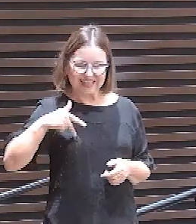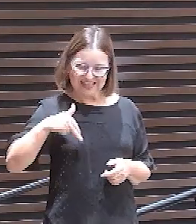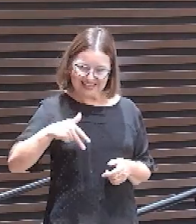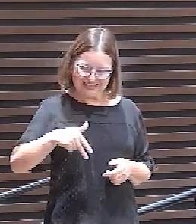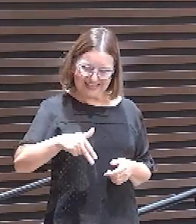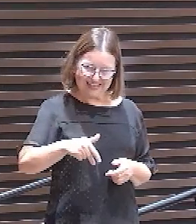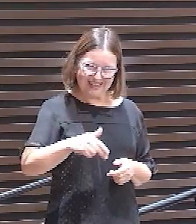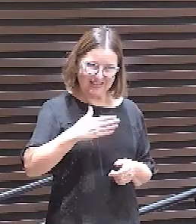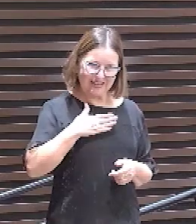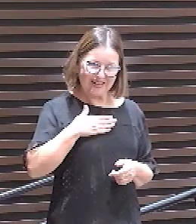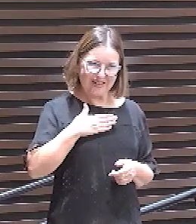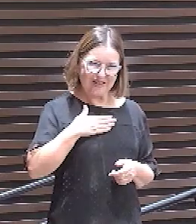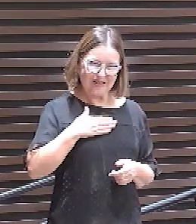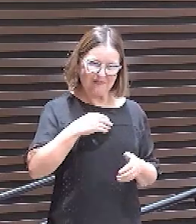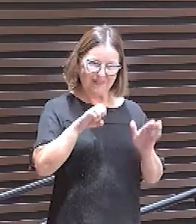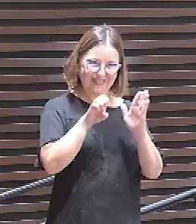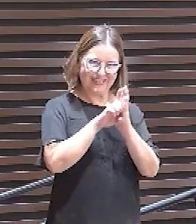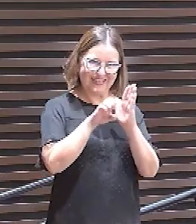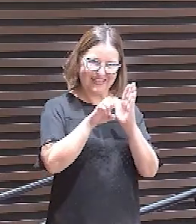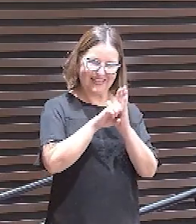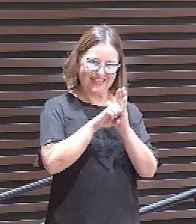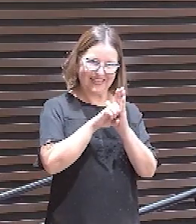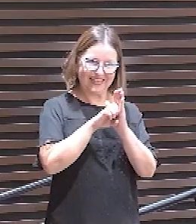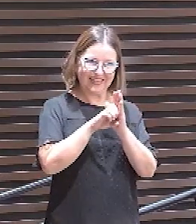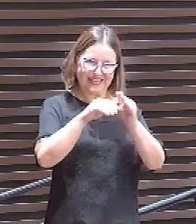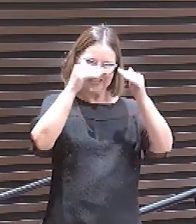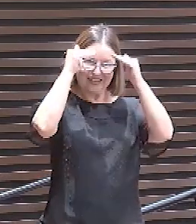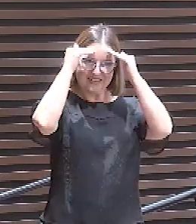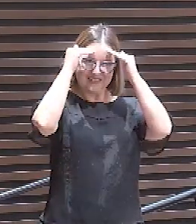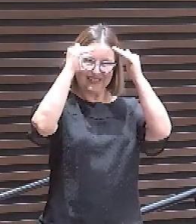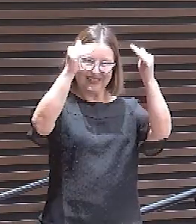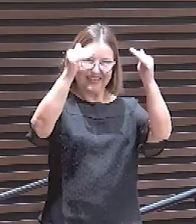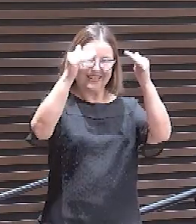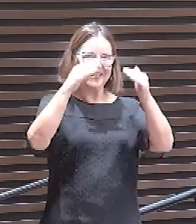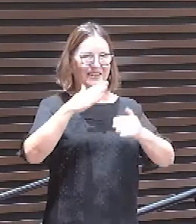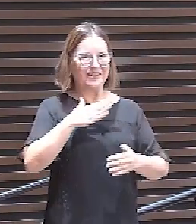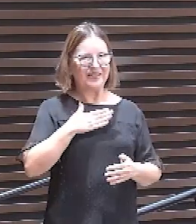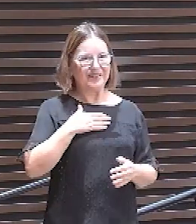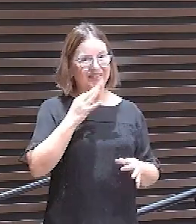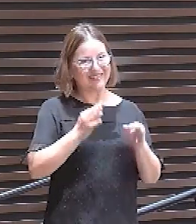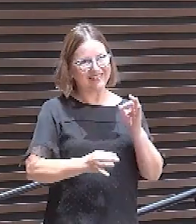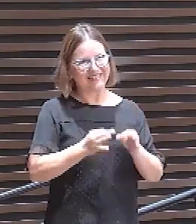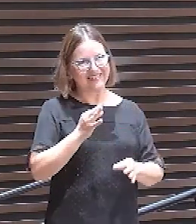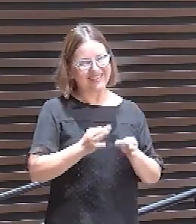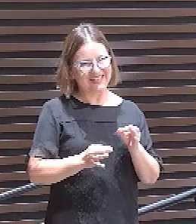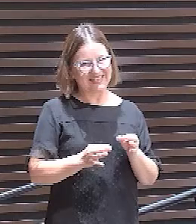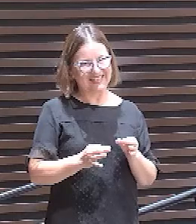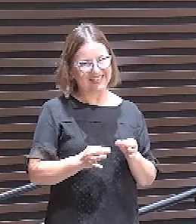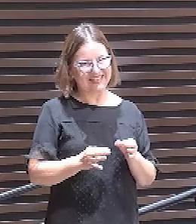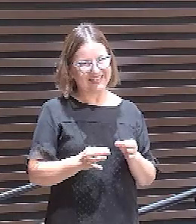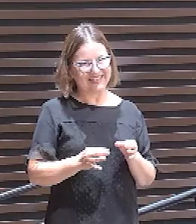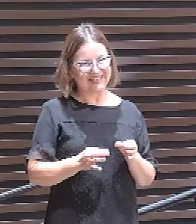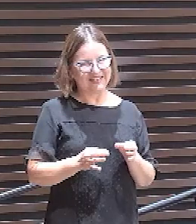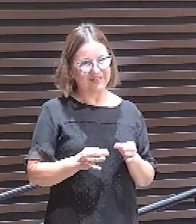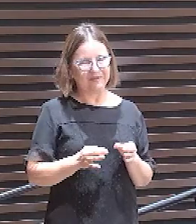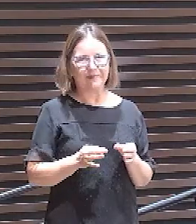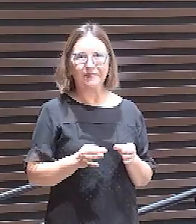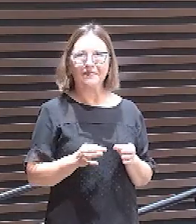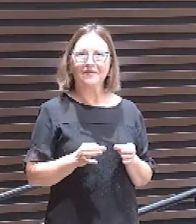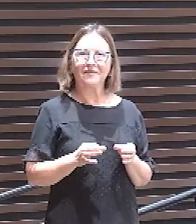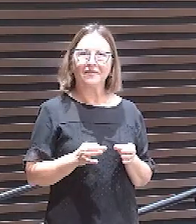andem nos meus estatutos e guardem os meus juízos e